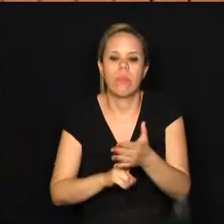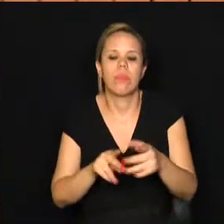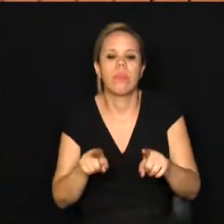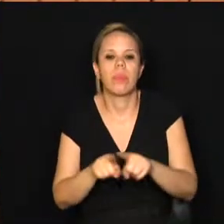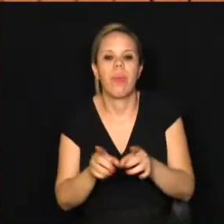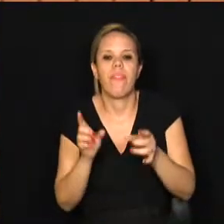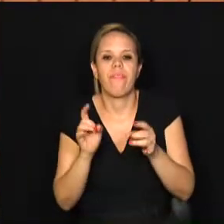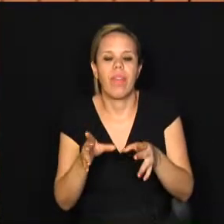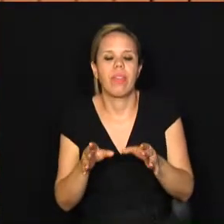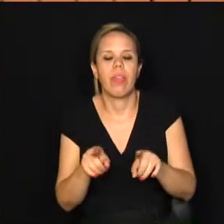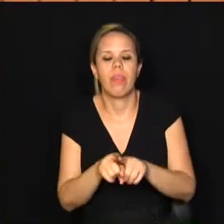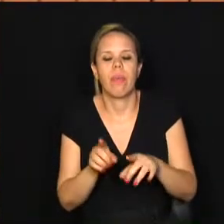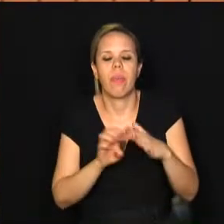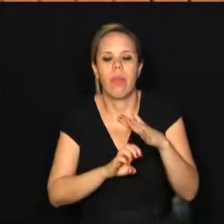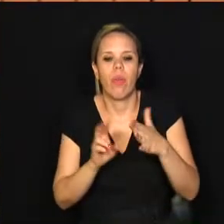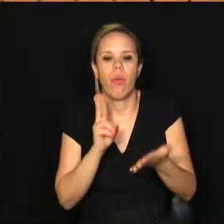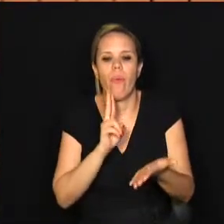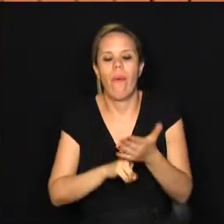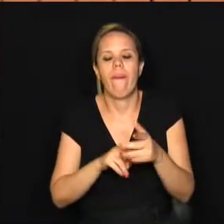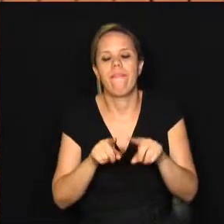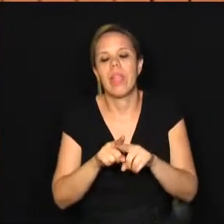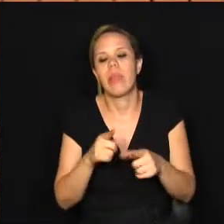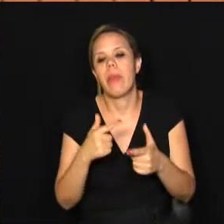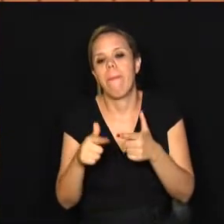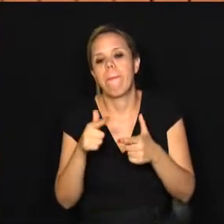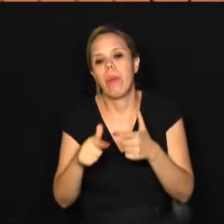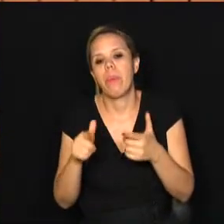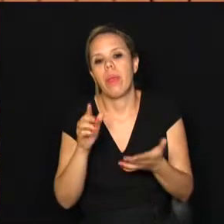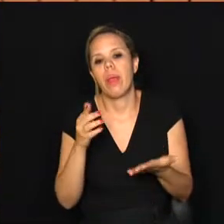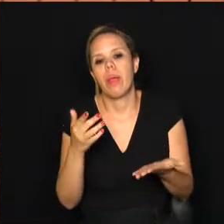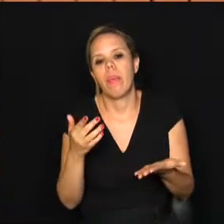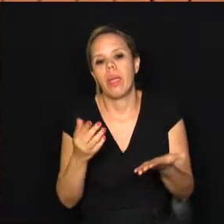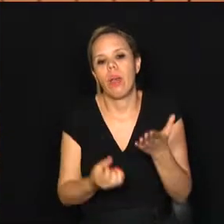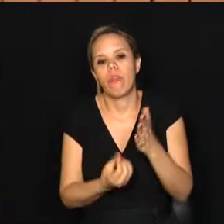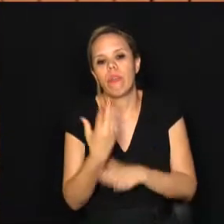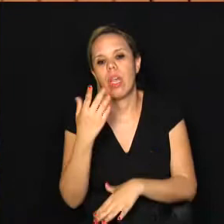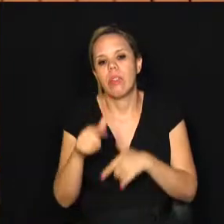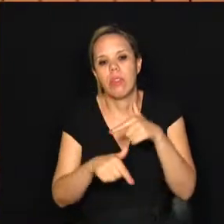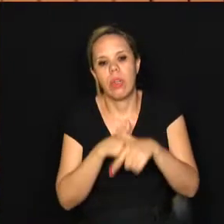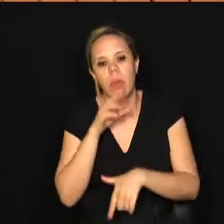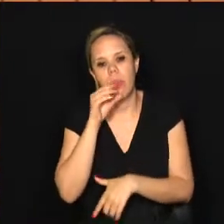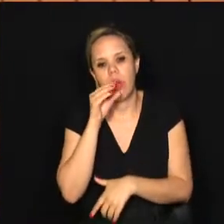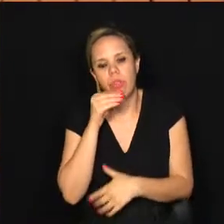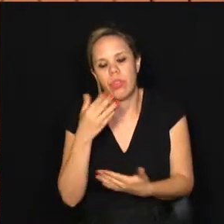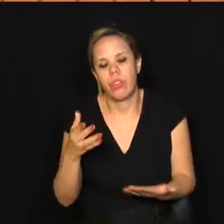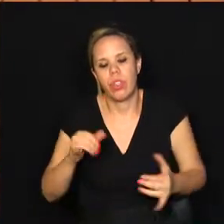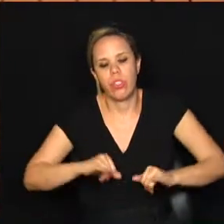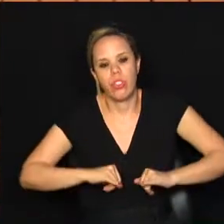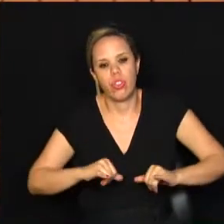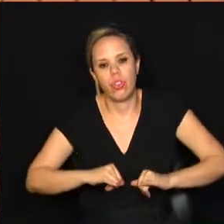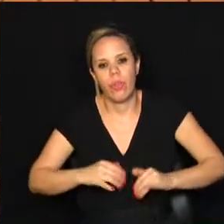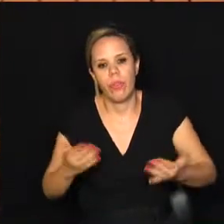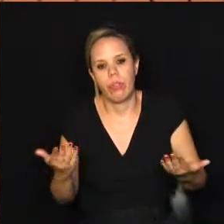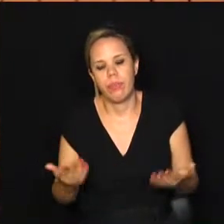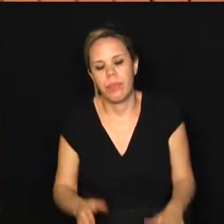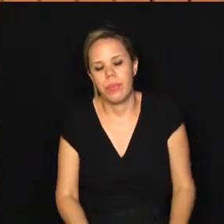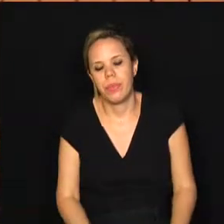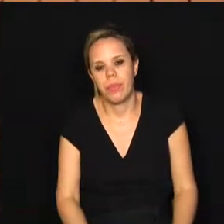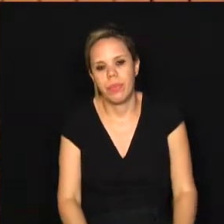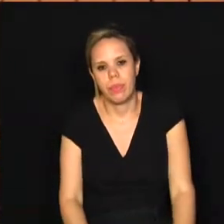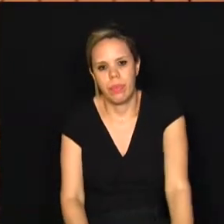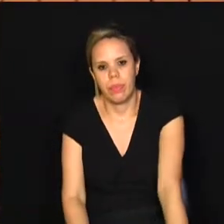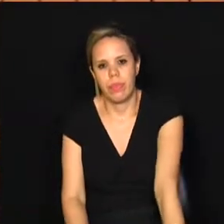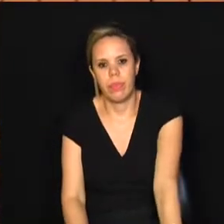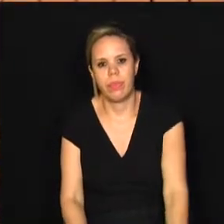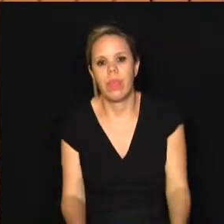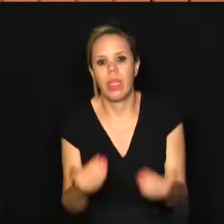com a precarização nas condições de trabalho que vivem os trabalhadores do Correio hoje. Então, Evelyn,